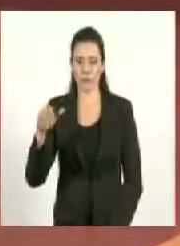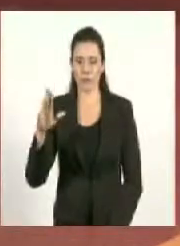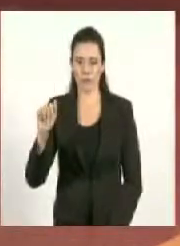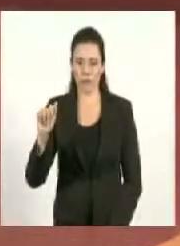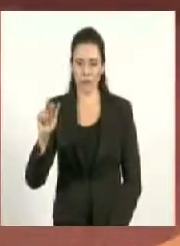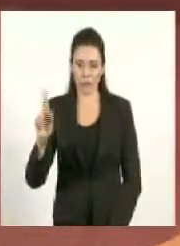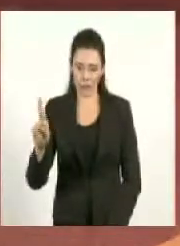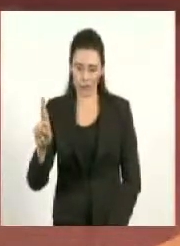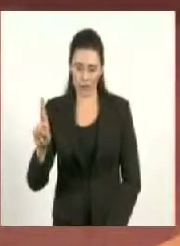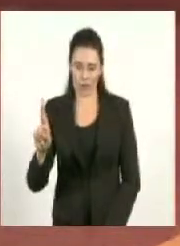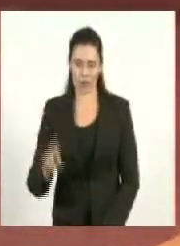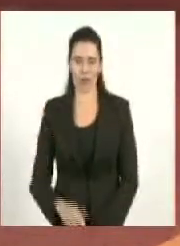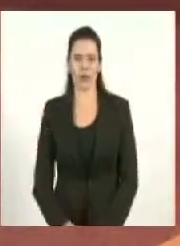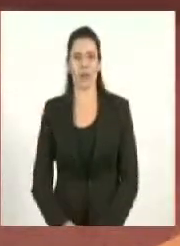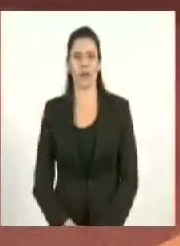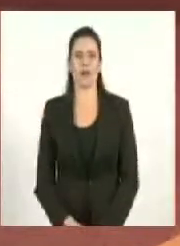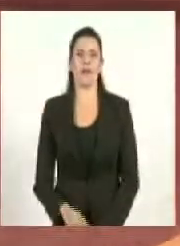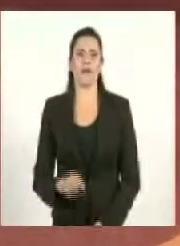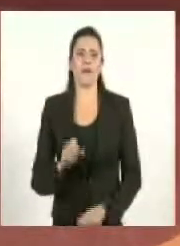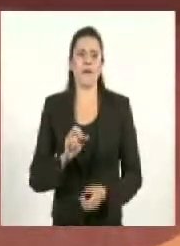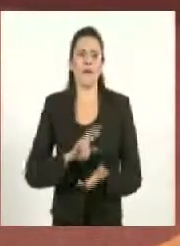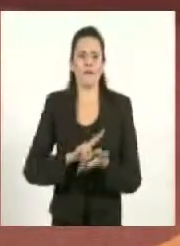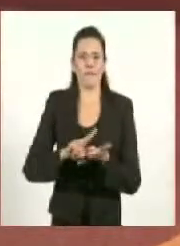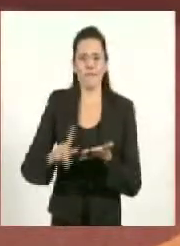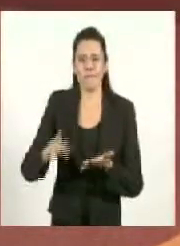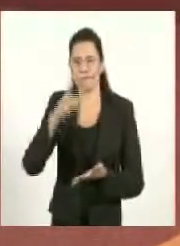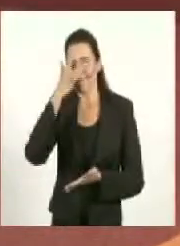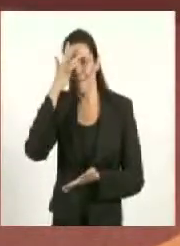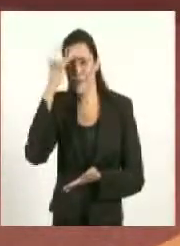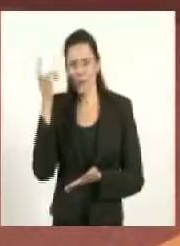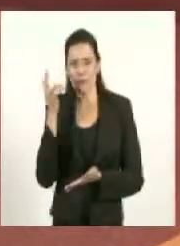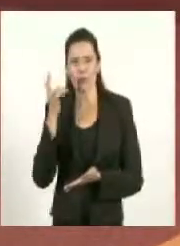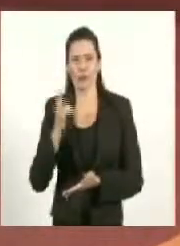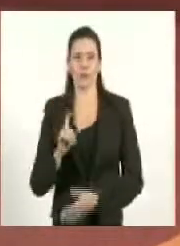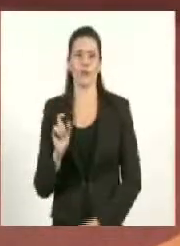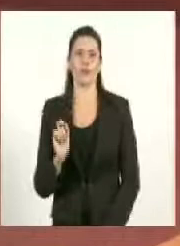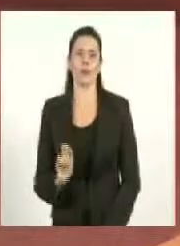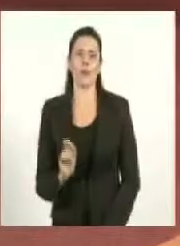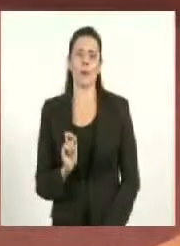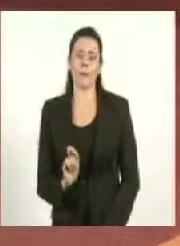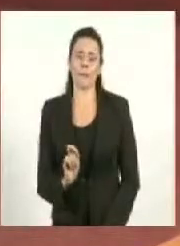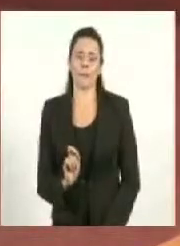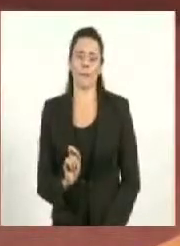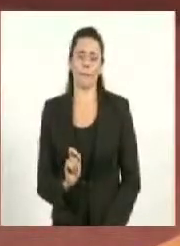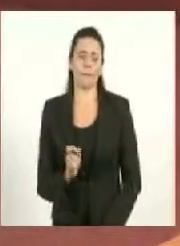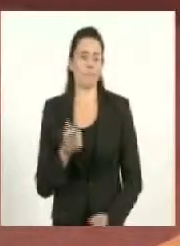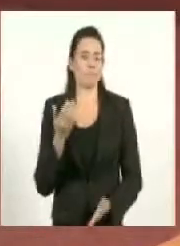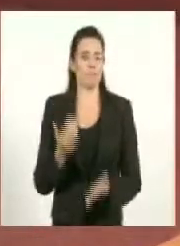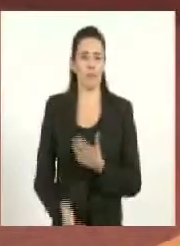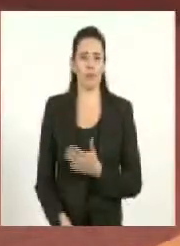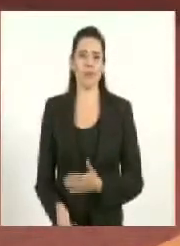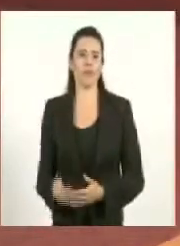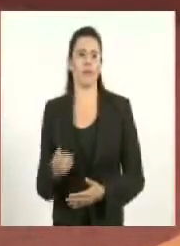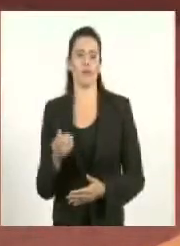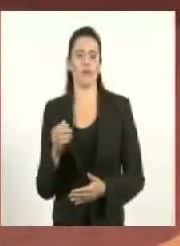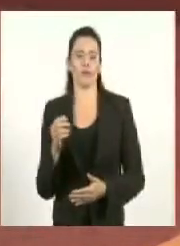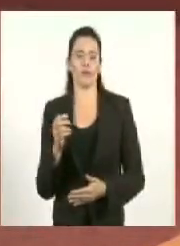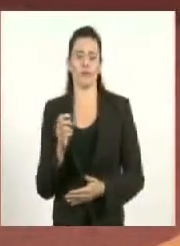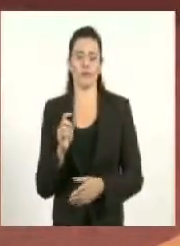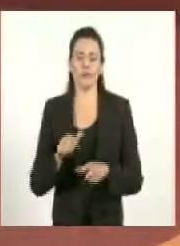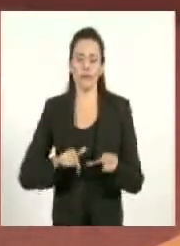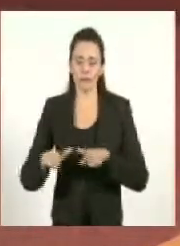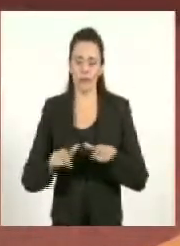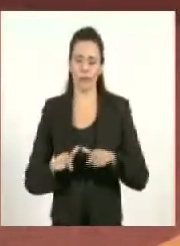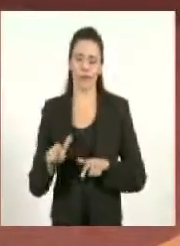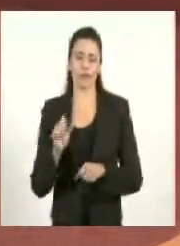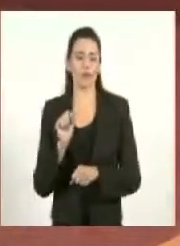o governo, ele olha inerte a essas demissões. Parece que ele gosta. Não que ele queira isso para o Maranhão, mas ele sempre